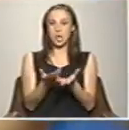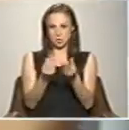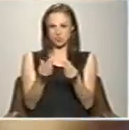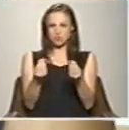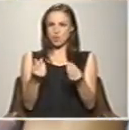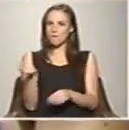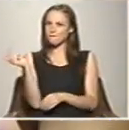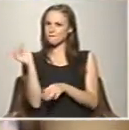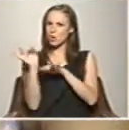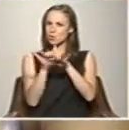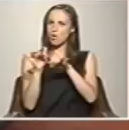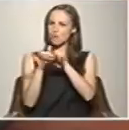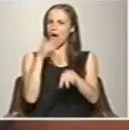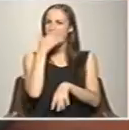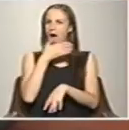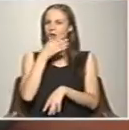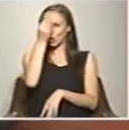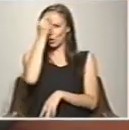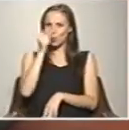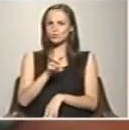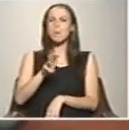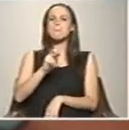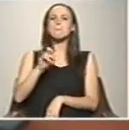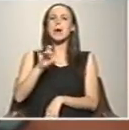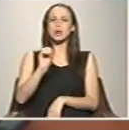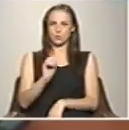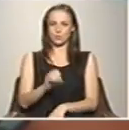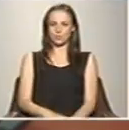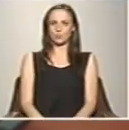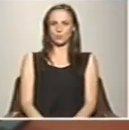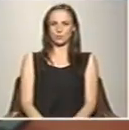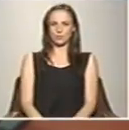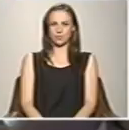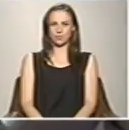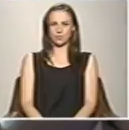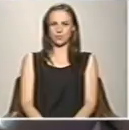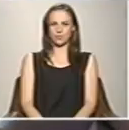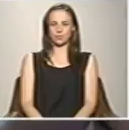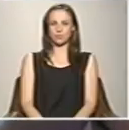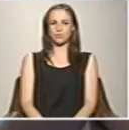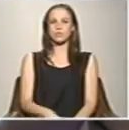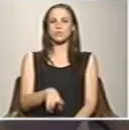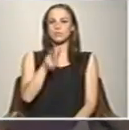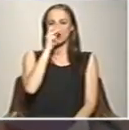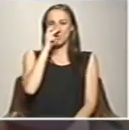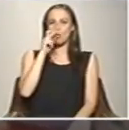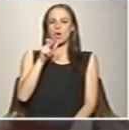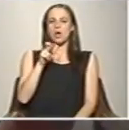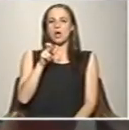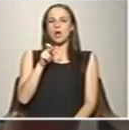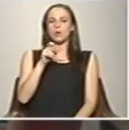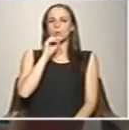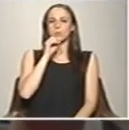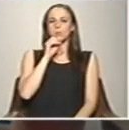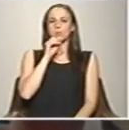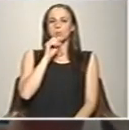uma aula que seja com o professor Mauro Mascovich. Eu solto o ar, embaciando o espelho, eu